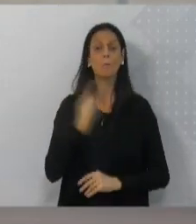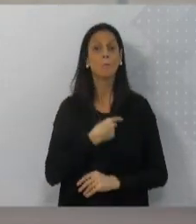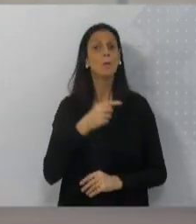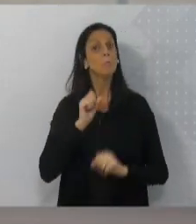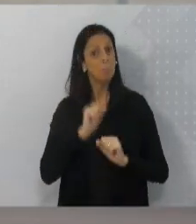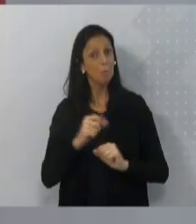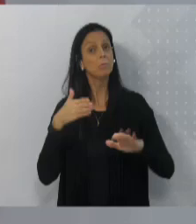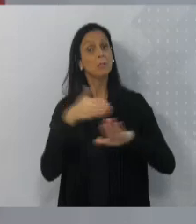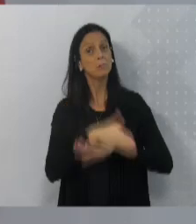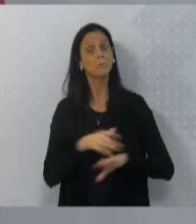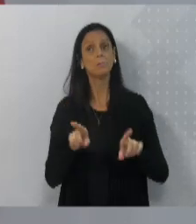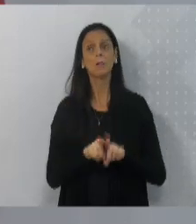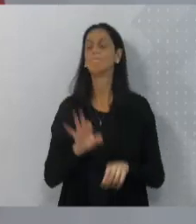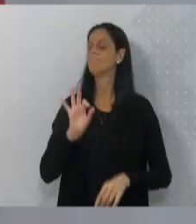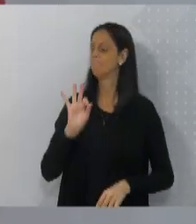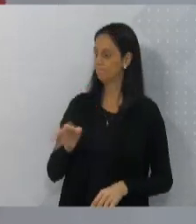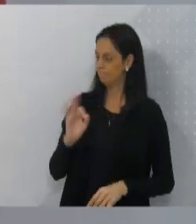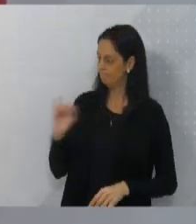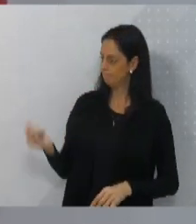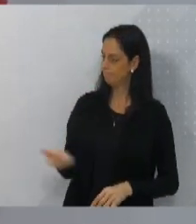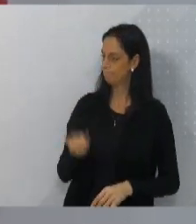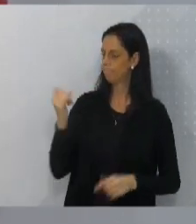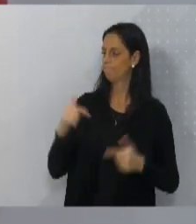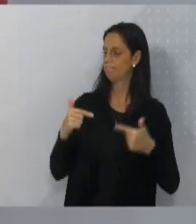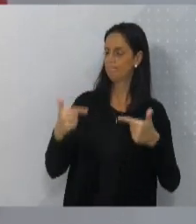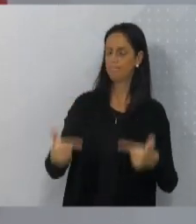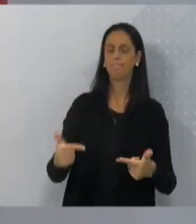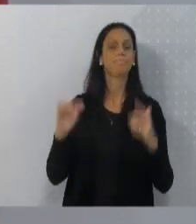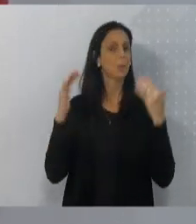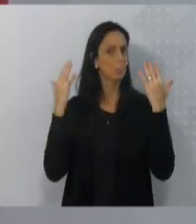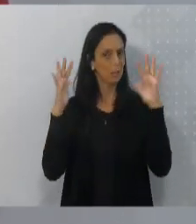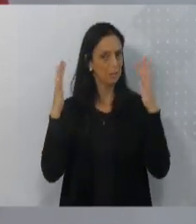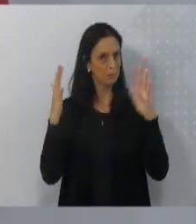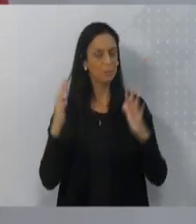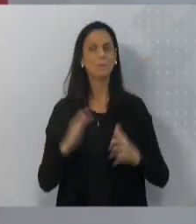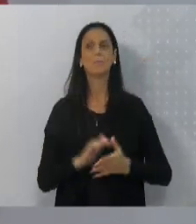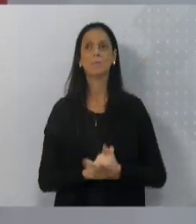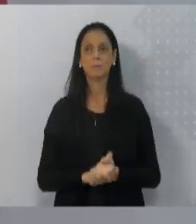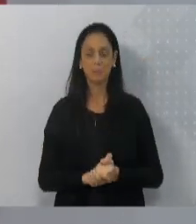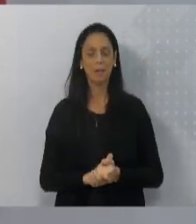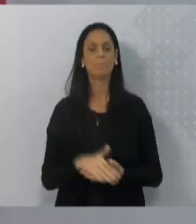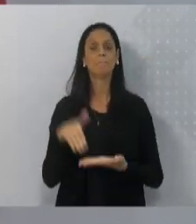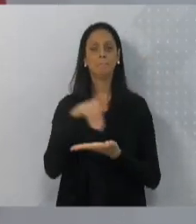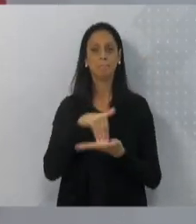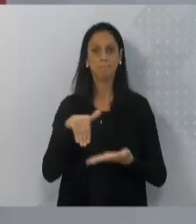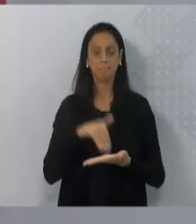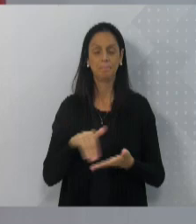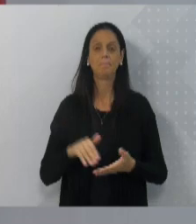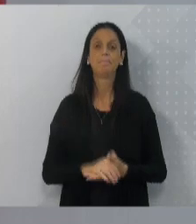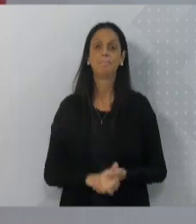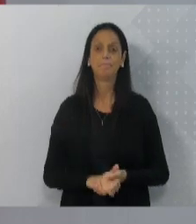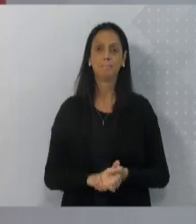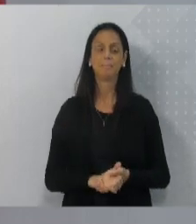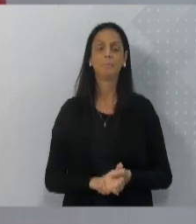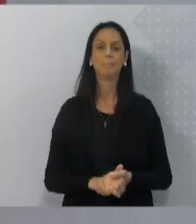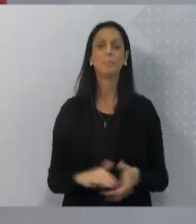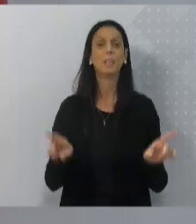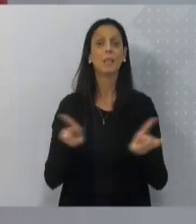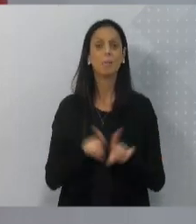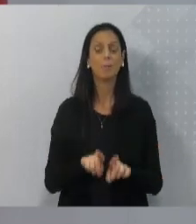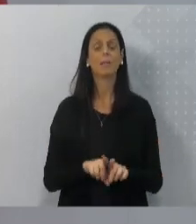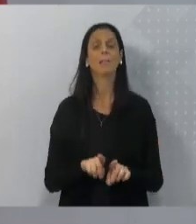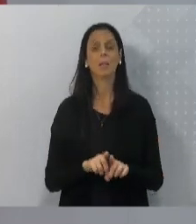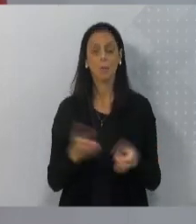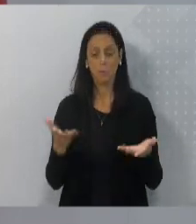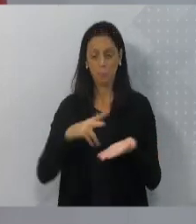acompanhar. Importante essa ação, né? Inclusive, parabenizar a toda a secretaria. Quero aqui também, tive hoje de